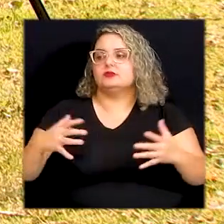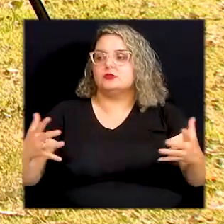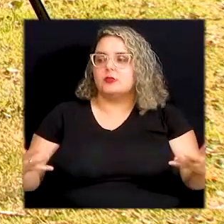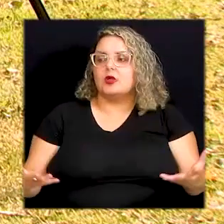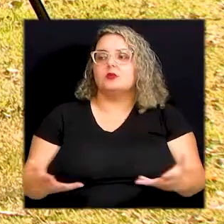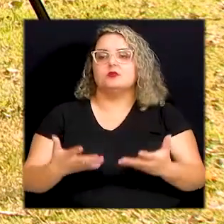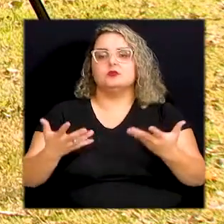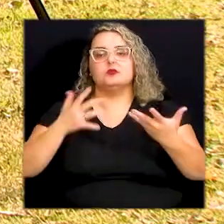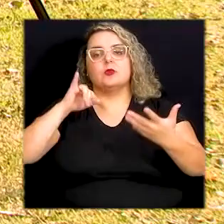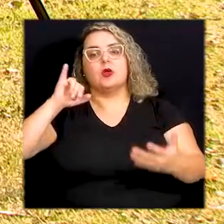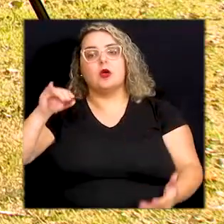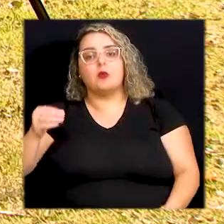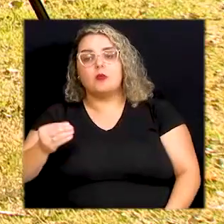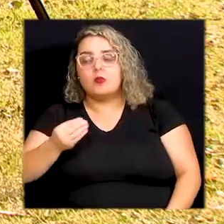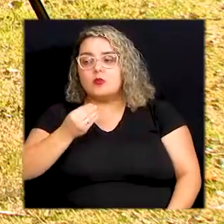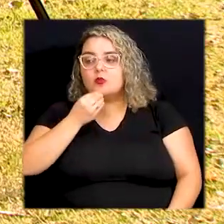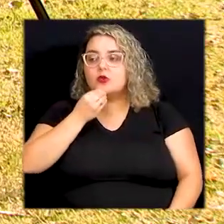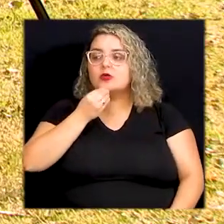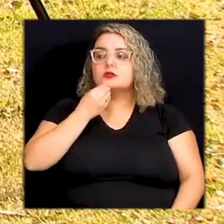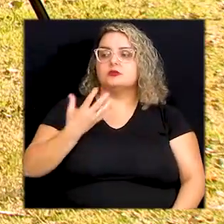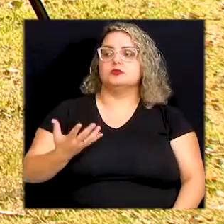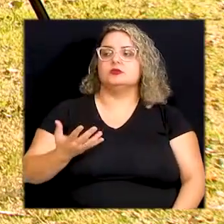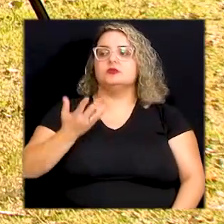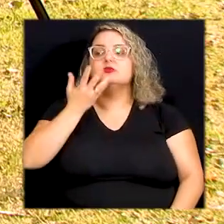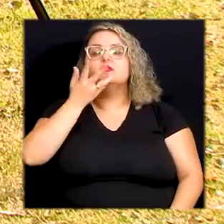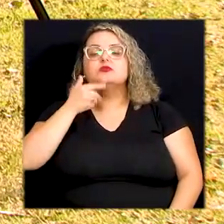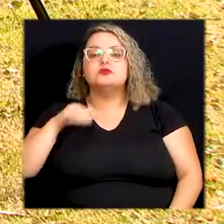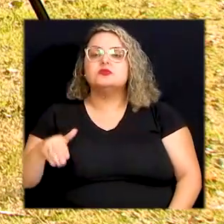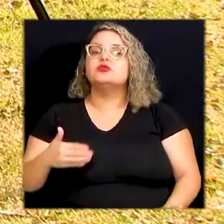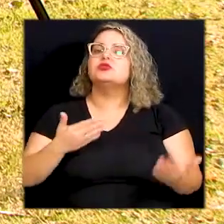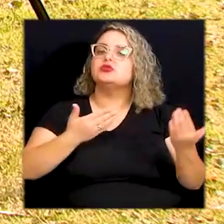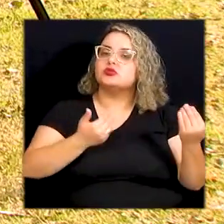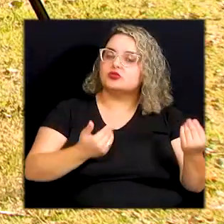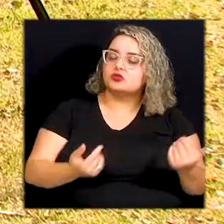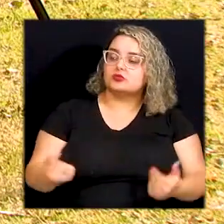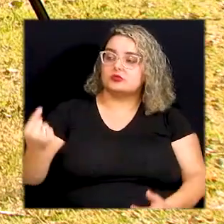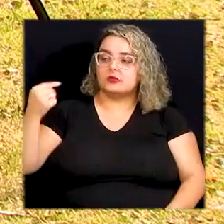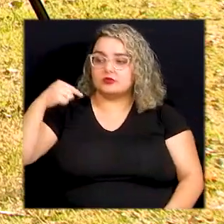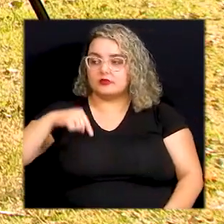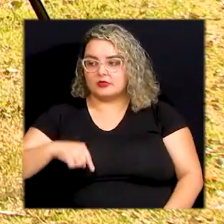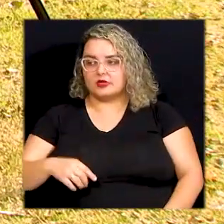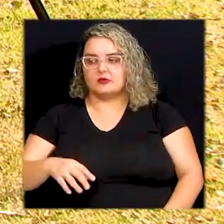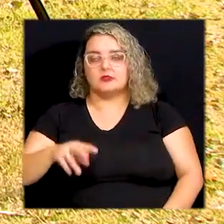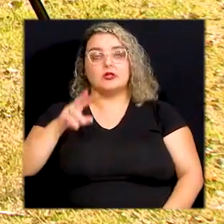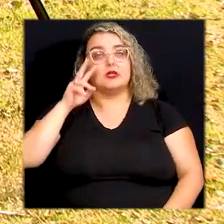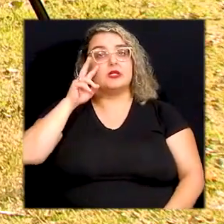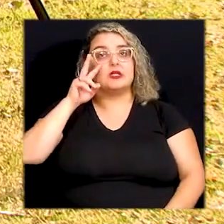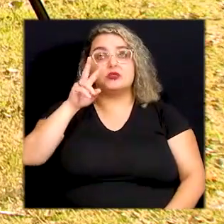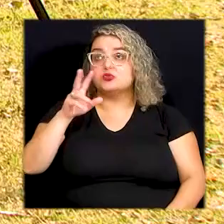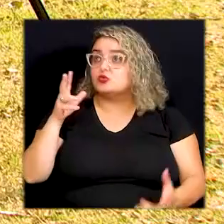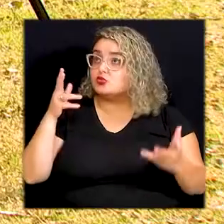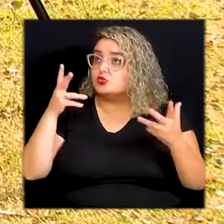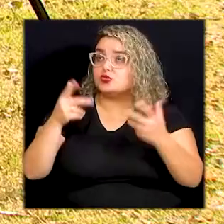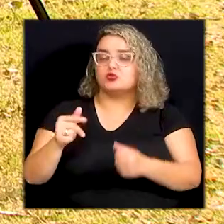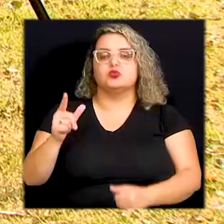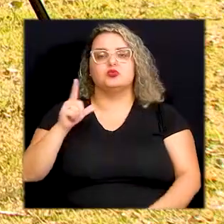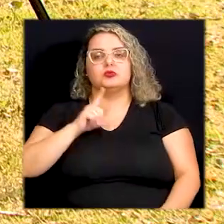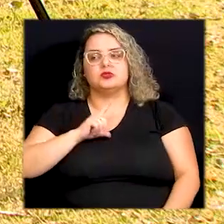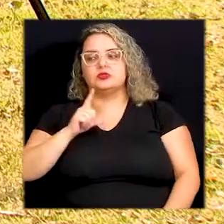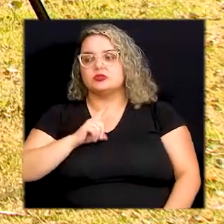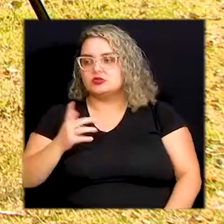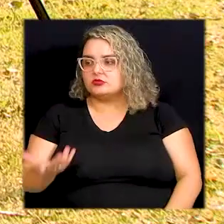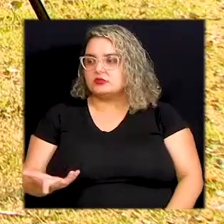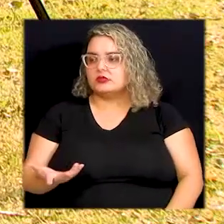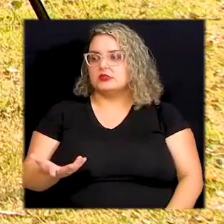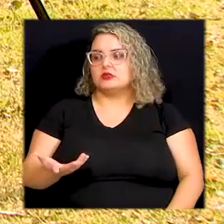fruído mesmo, aproveitado, né, por crianças jovens que venham aqui para apreciar tudo que a gente tiver,